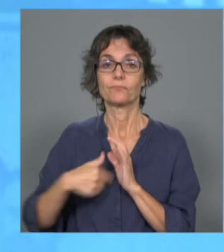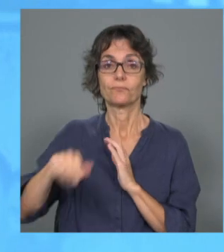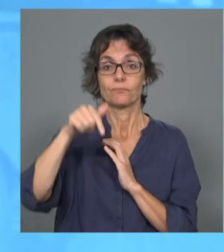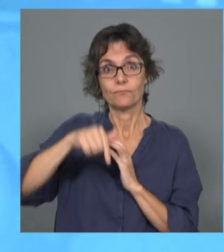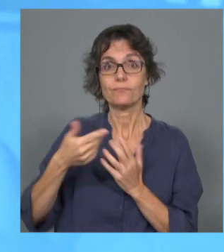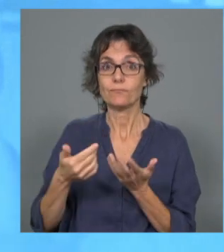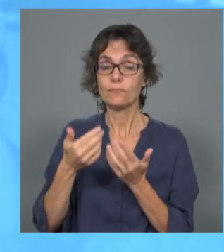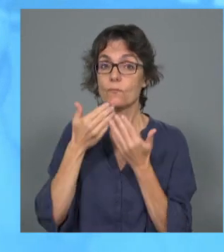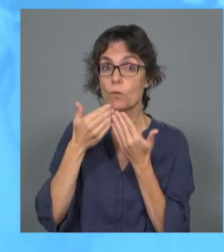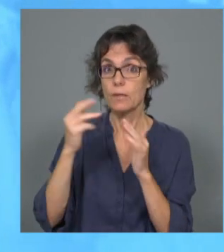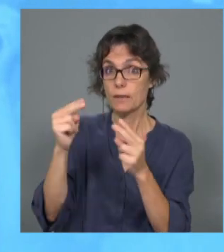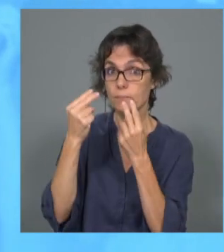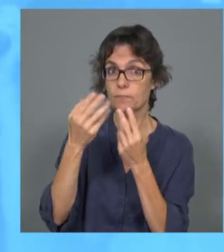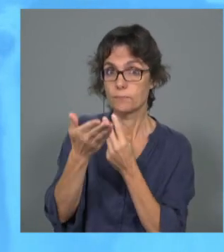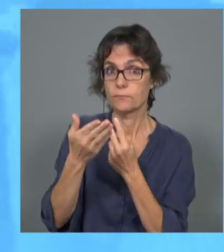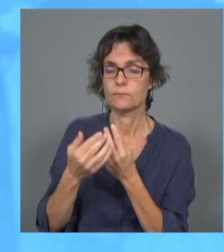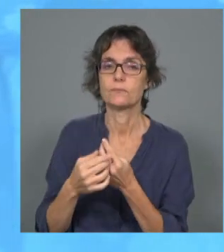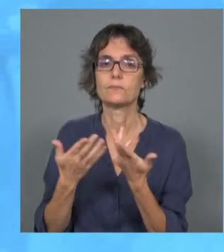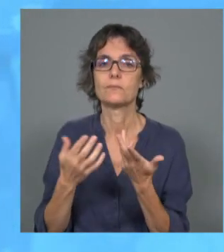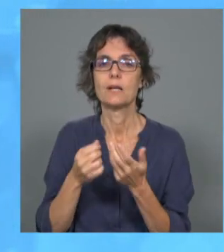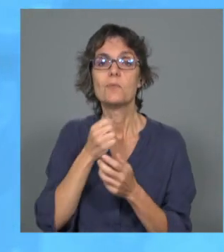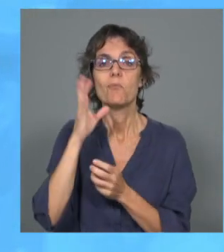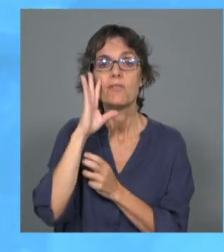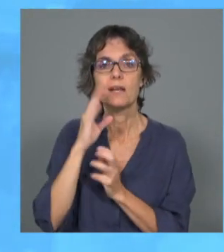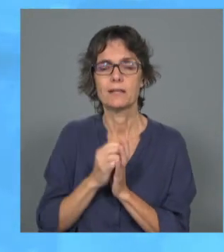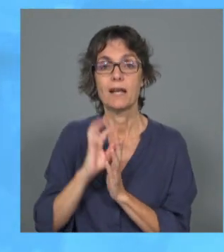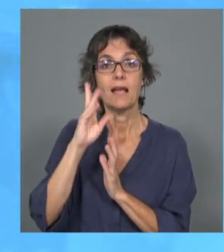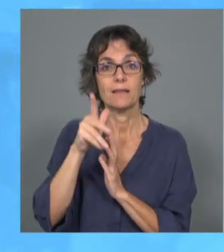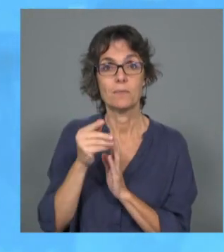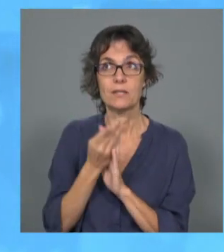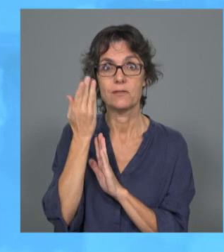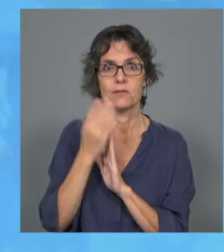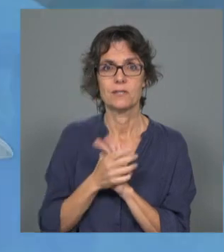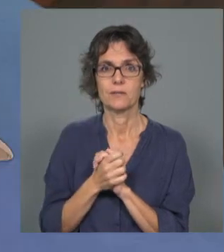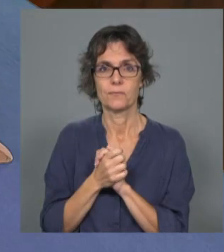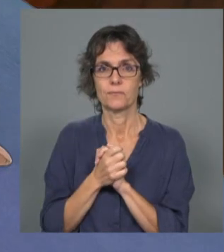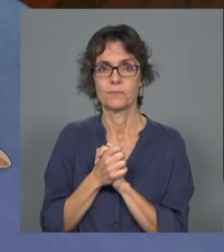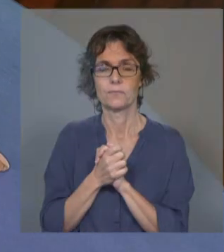por aqui, agradecemos a atenção que nos dispensou. Tenha então uma muito boa tarde e até amanhã, se Deus quiser.